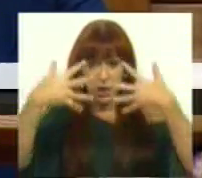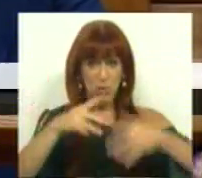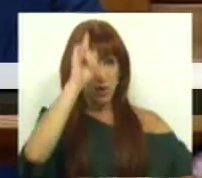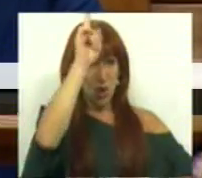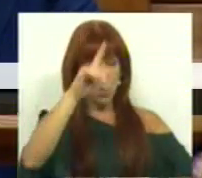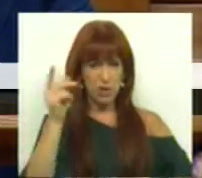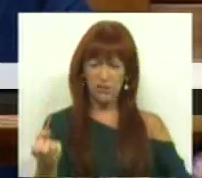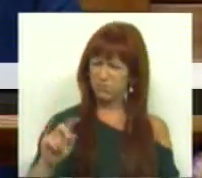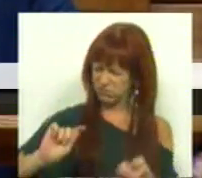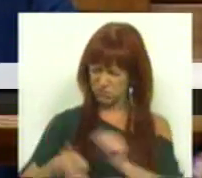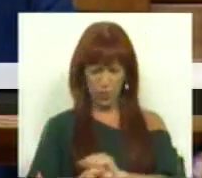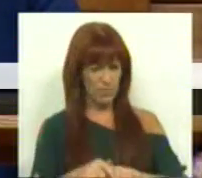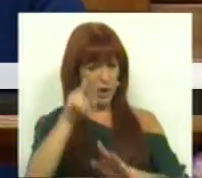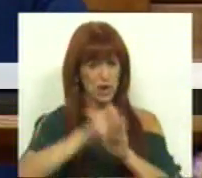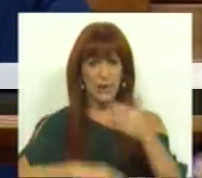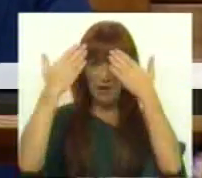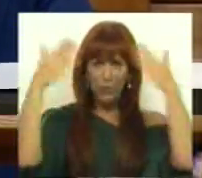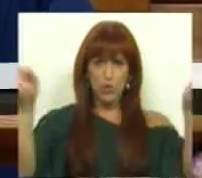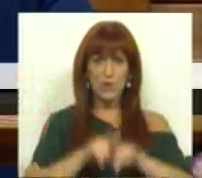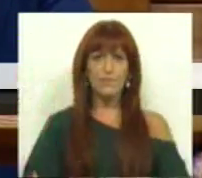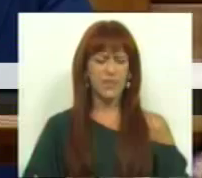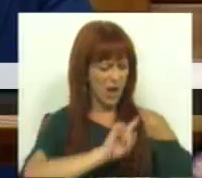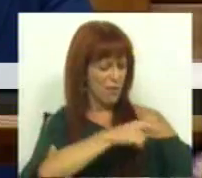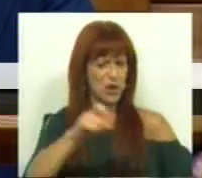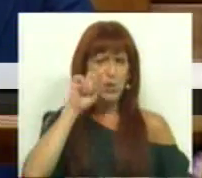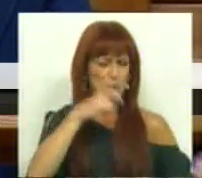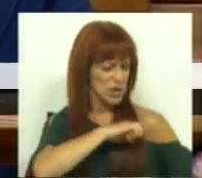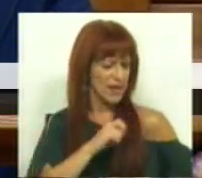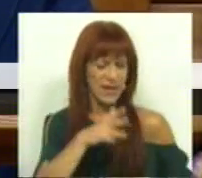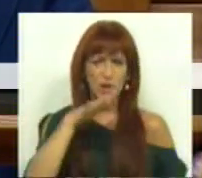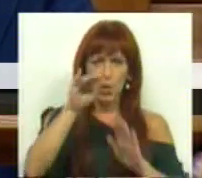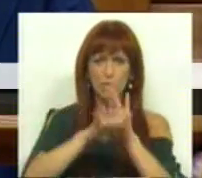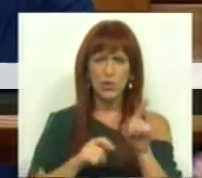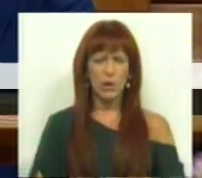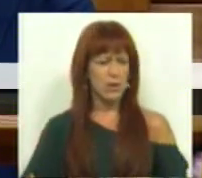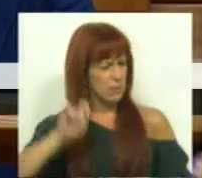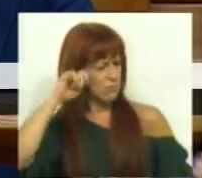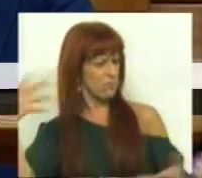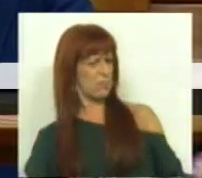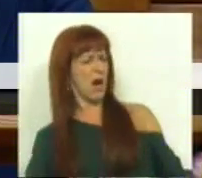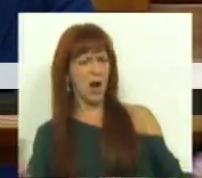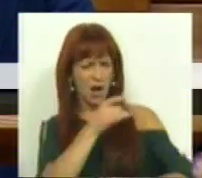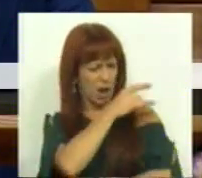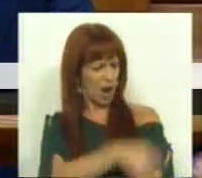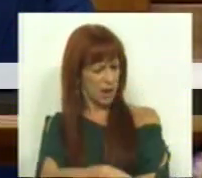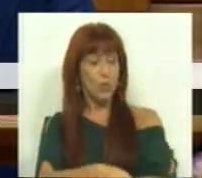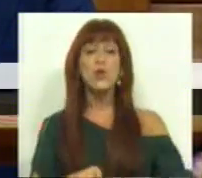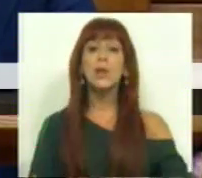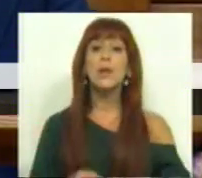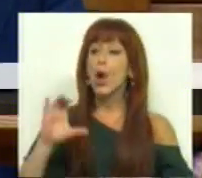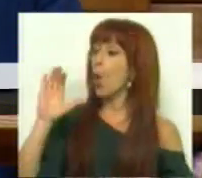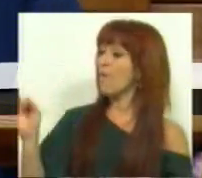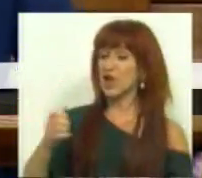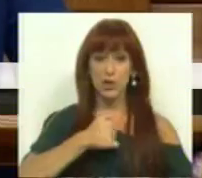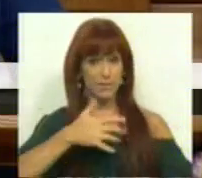acusam a subversão do regime democrático. Forças de segurança dizem que o programa é uma afronta e é ridículo.